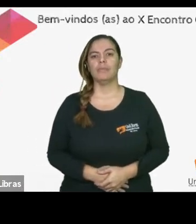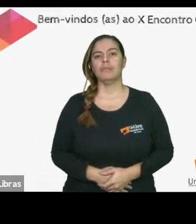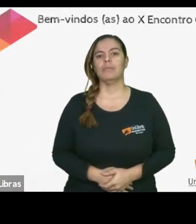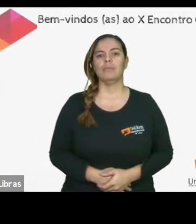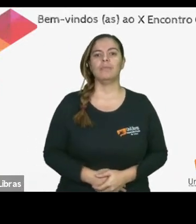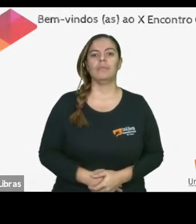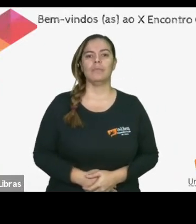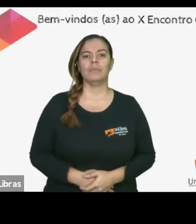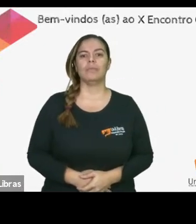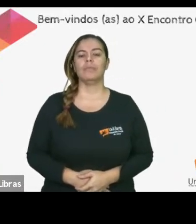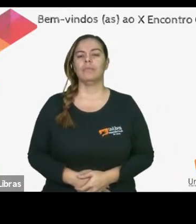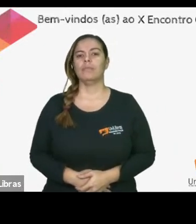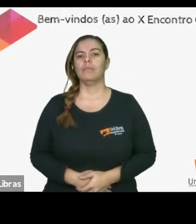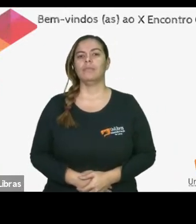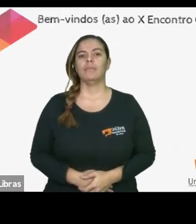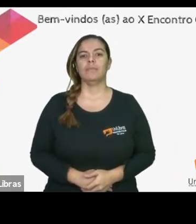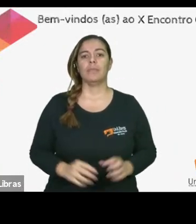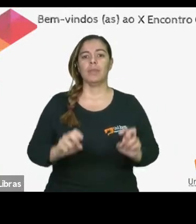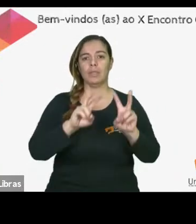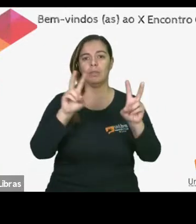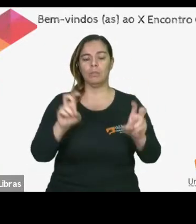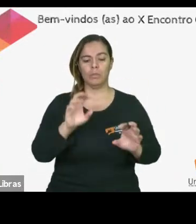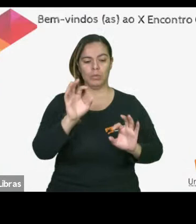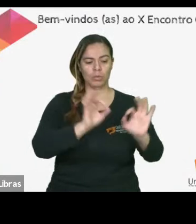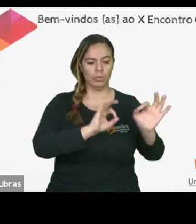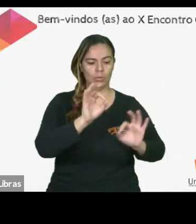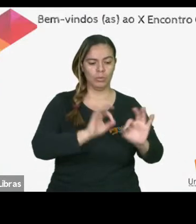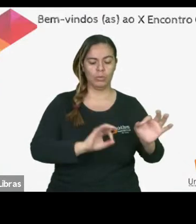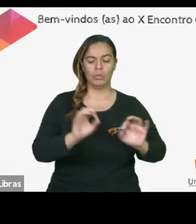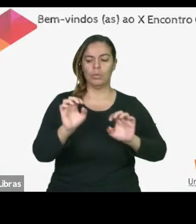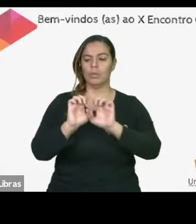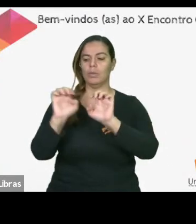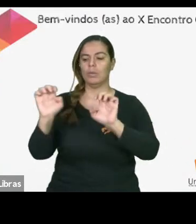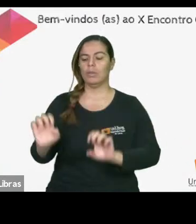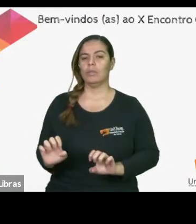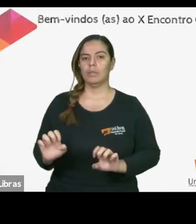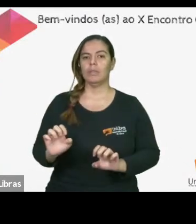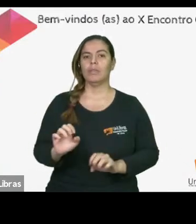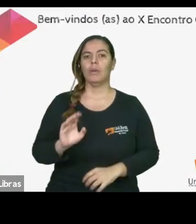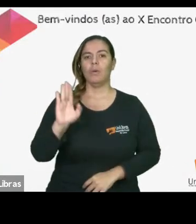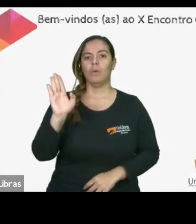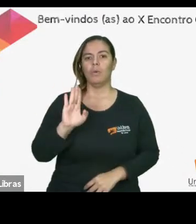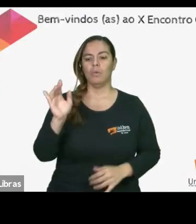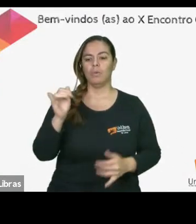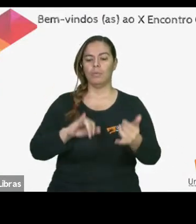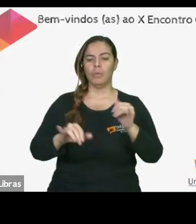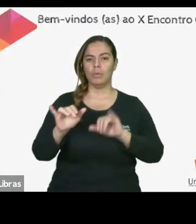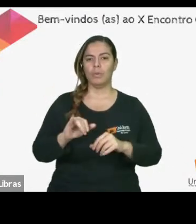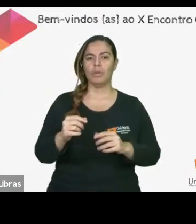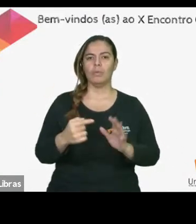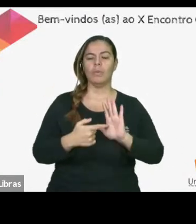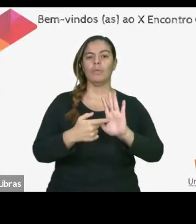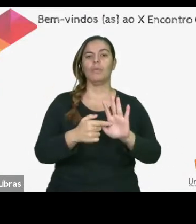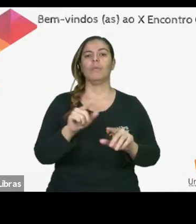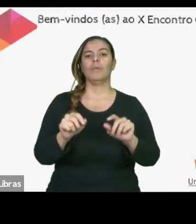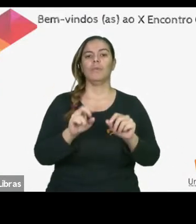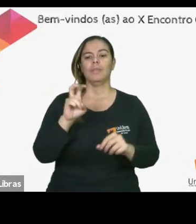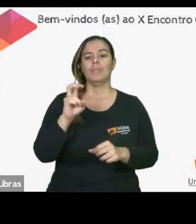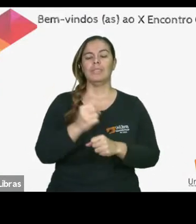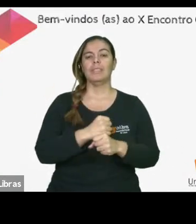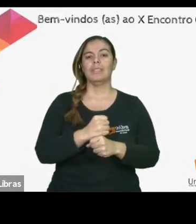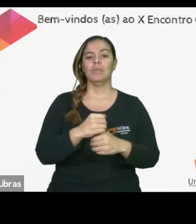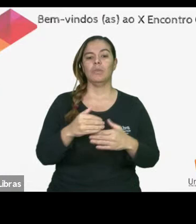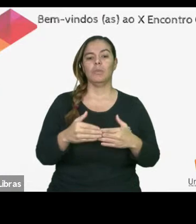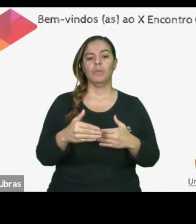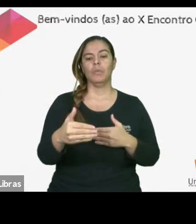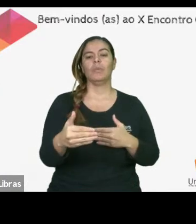Bom, sobre estrutura e organização, os bioquímicos nos dizem que em 5 anos